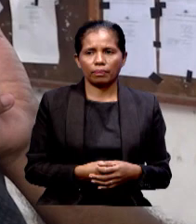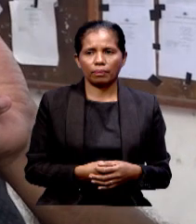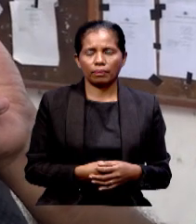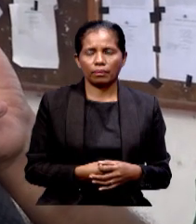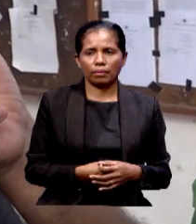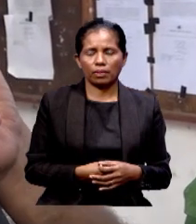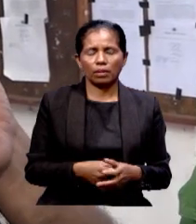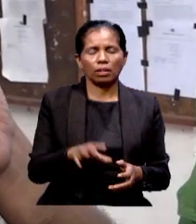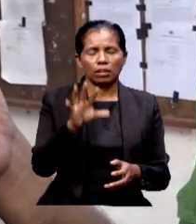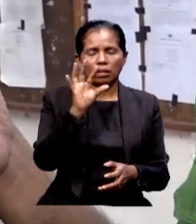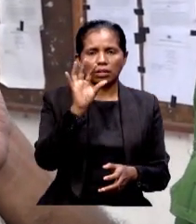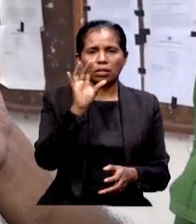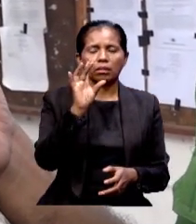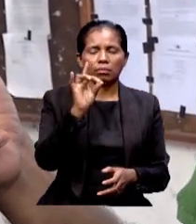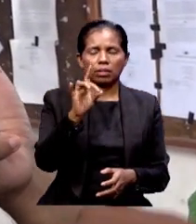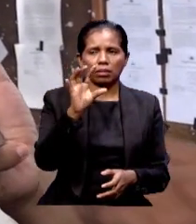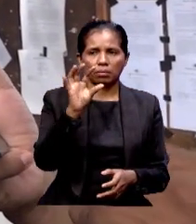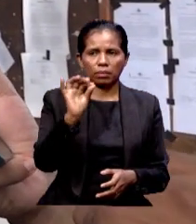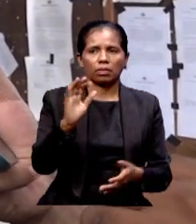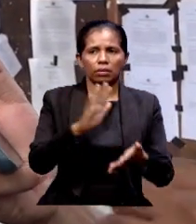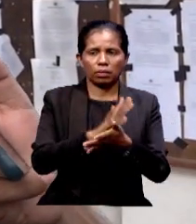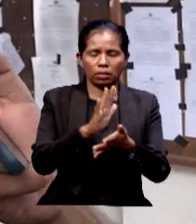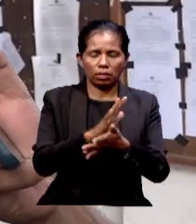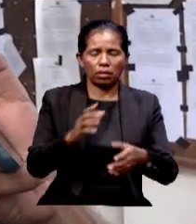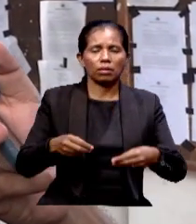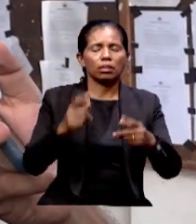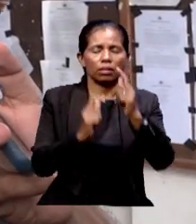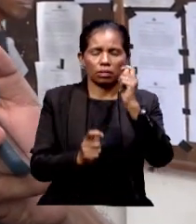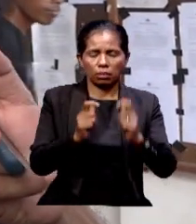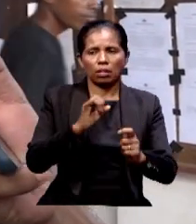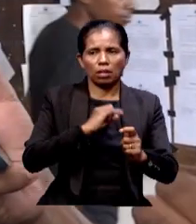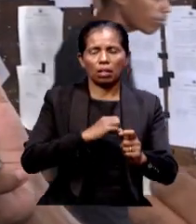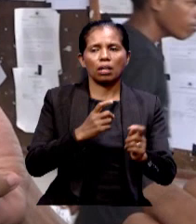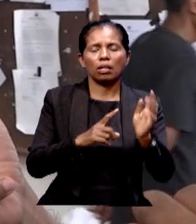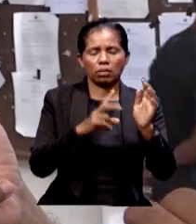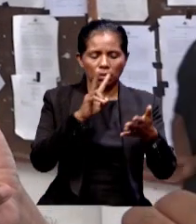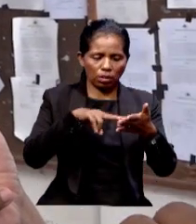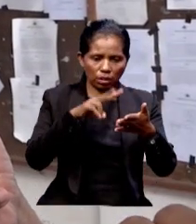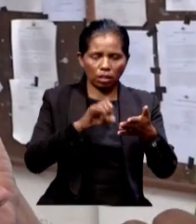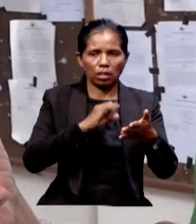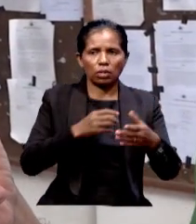9 ou 10 folhas que tribunal fundamenta pois aule pois ao rato yang jelas